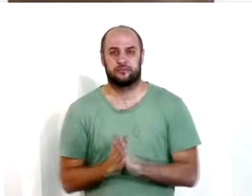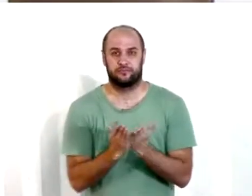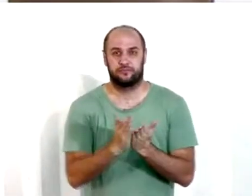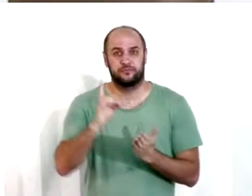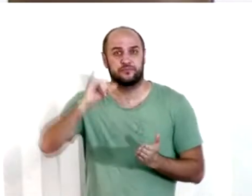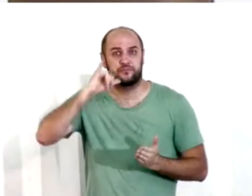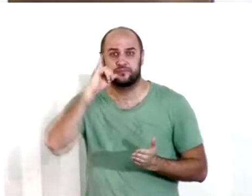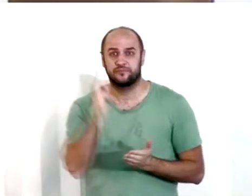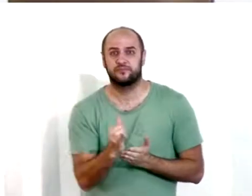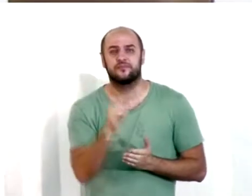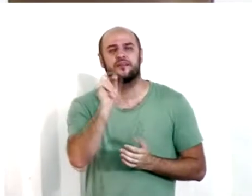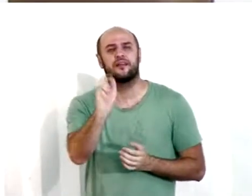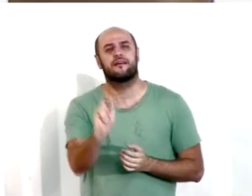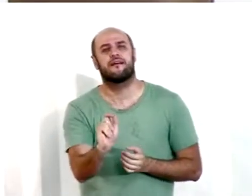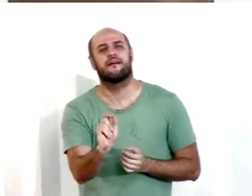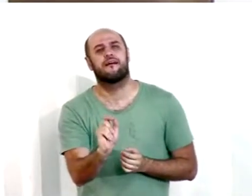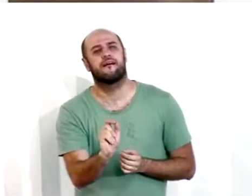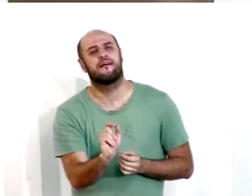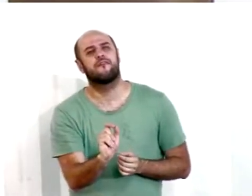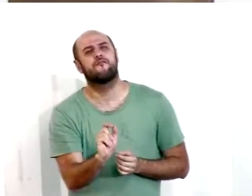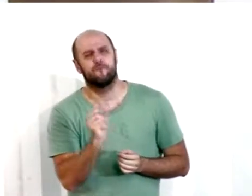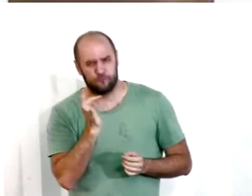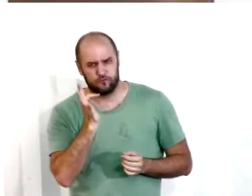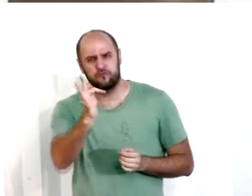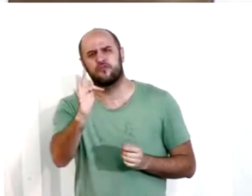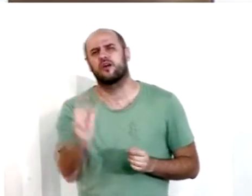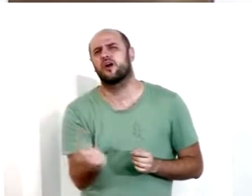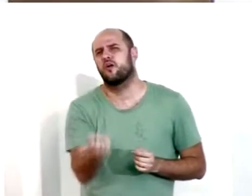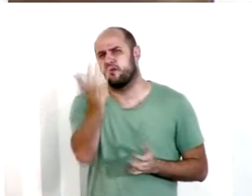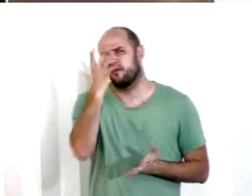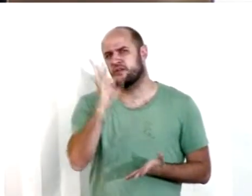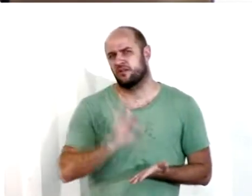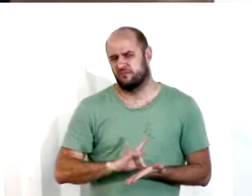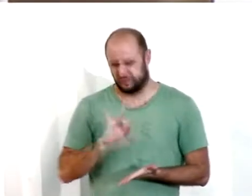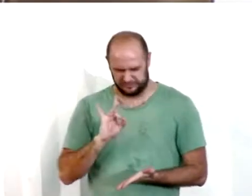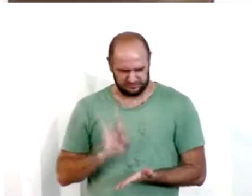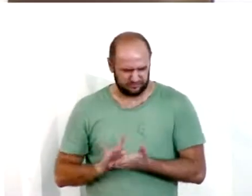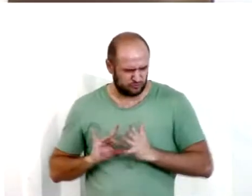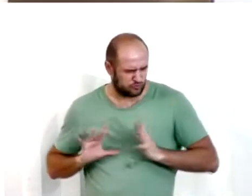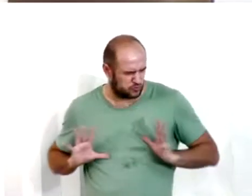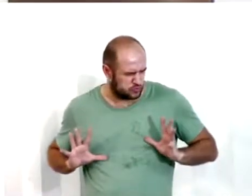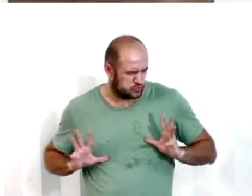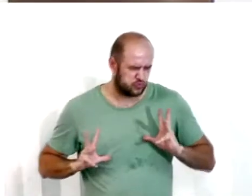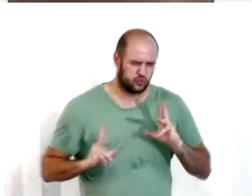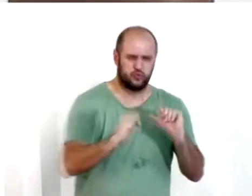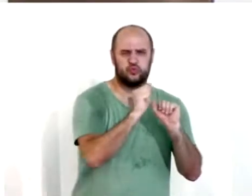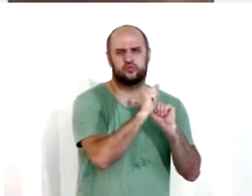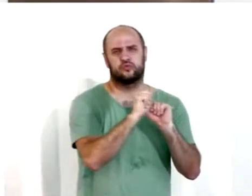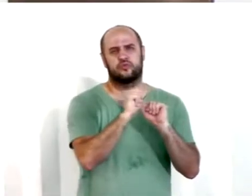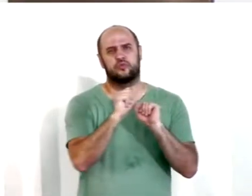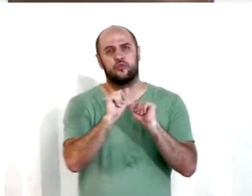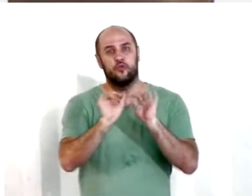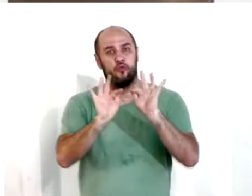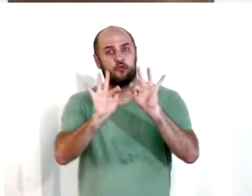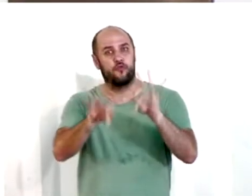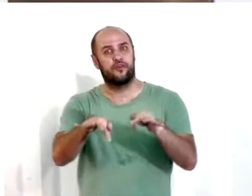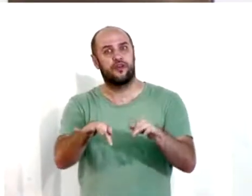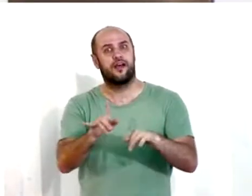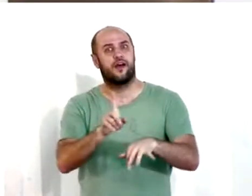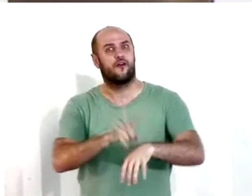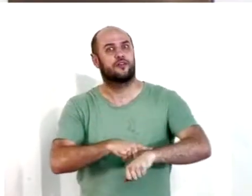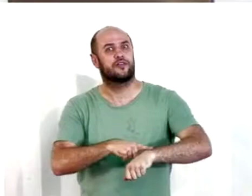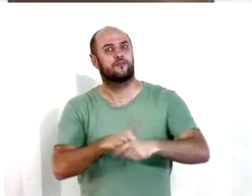mostra que há de acontecer de forma total e plena na consumação, mas já